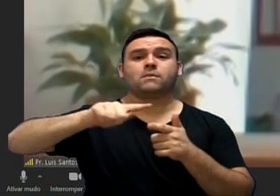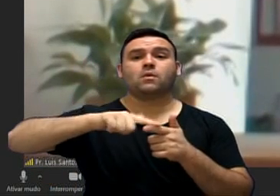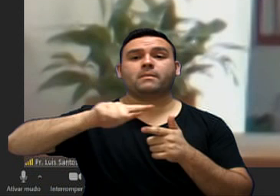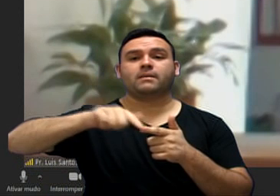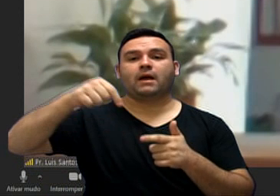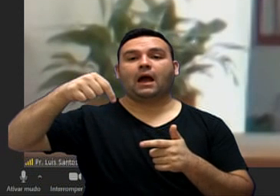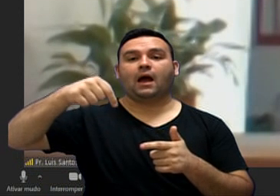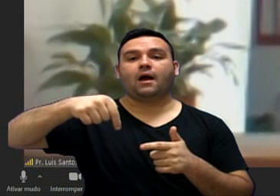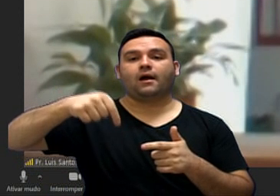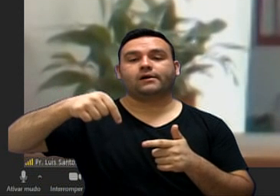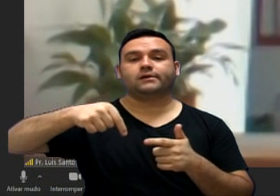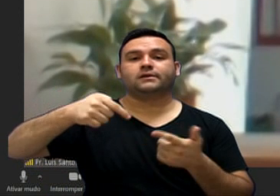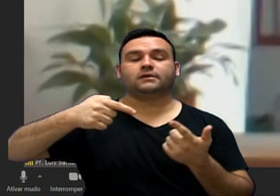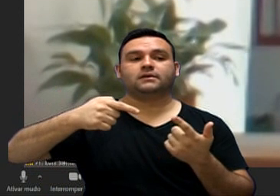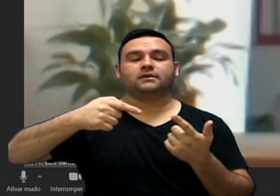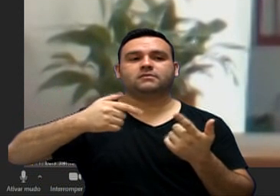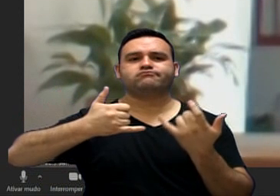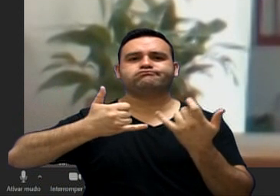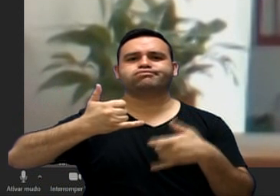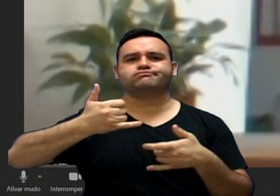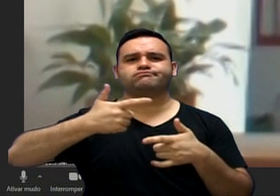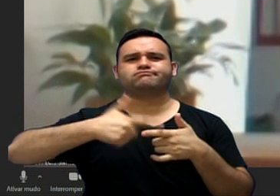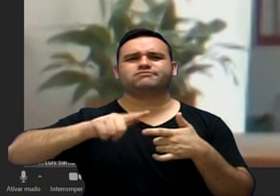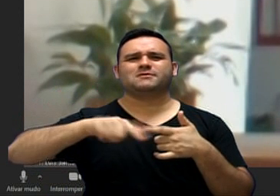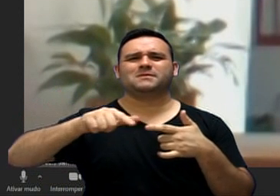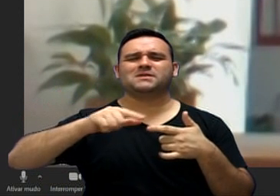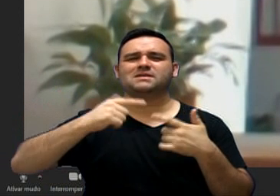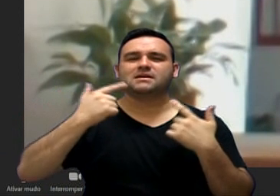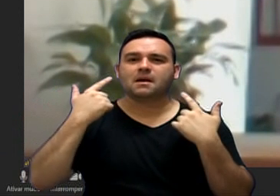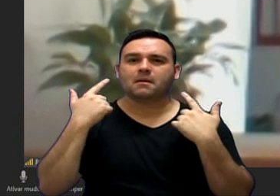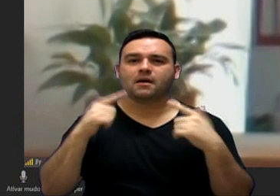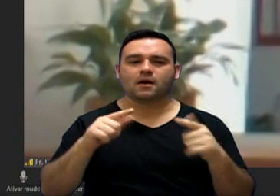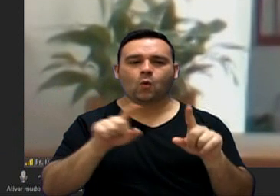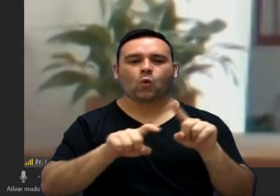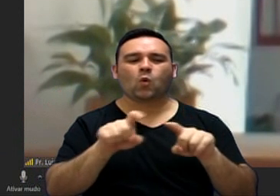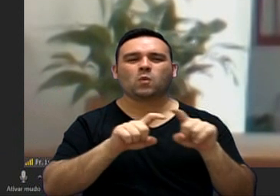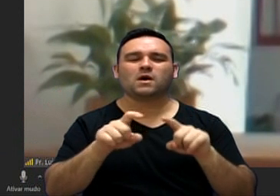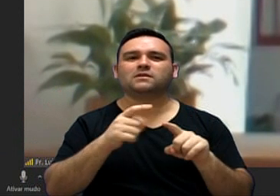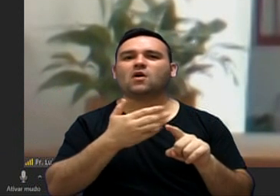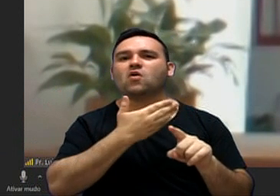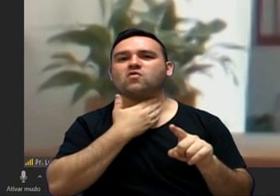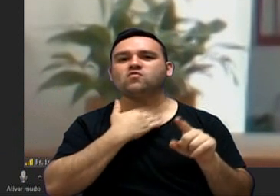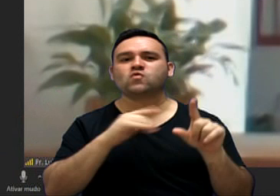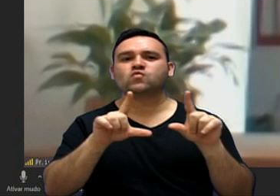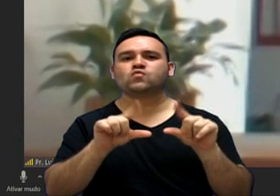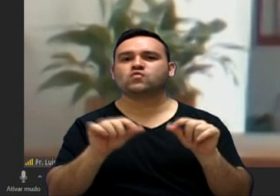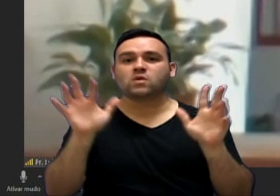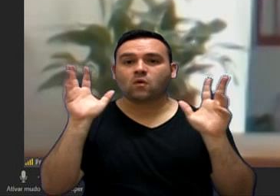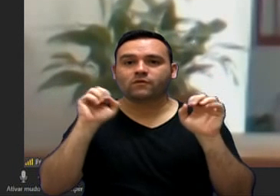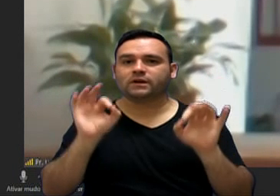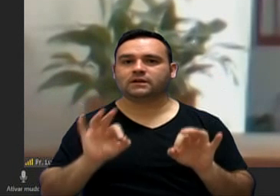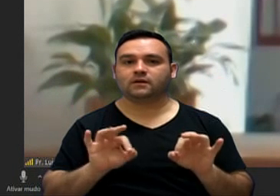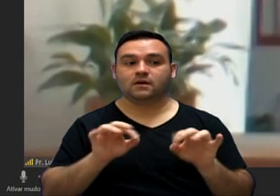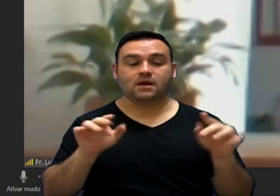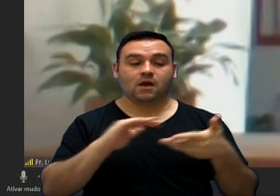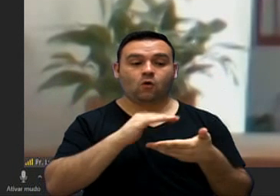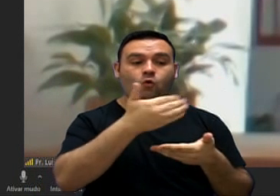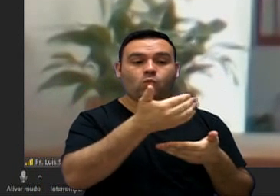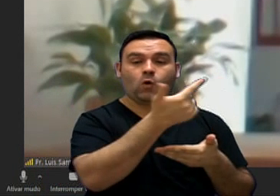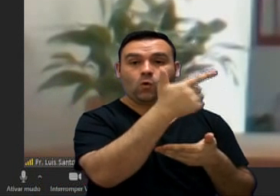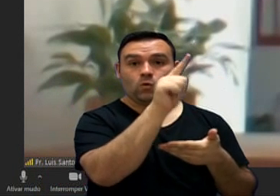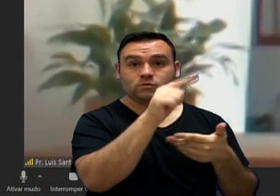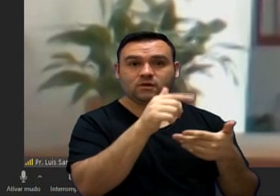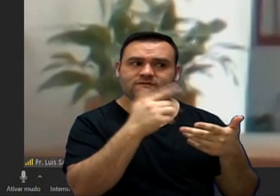sério. Meu aparelho aqui está com som baixíssimo, eu basicamente não estou ouvindo. Eu estou mudando para outro aparelho para ver